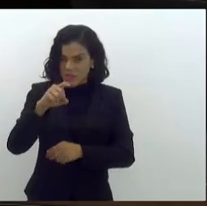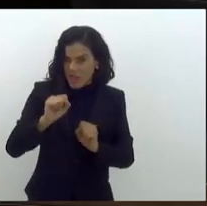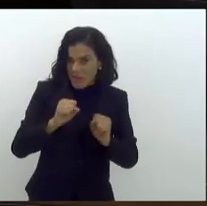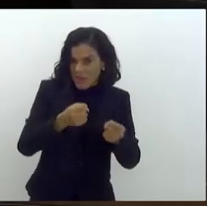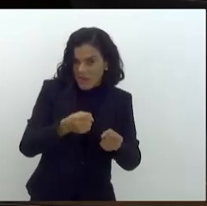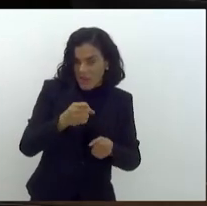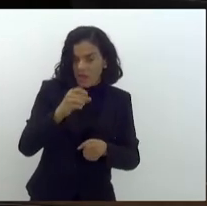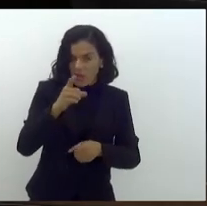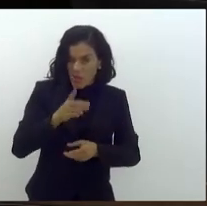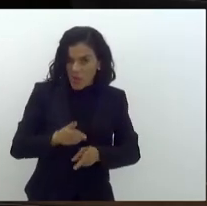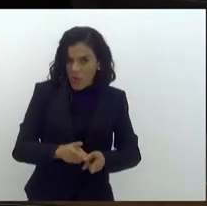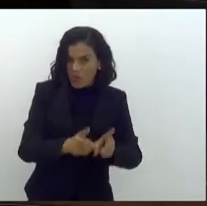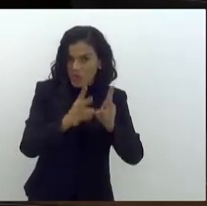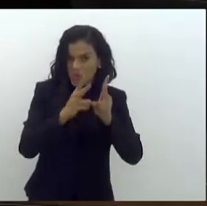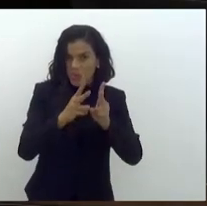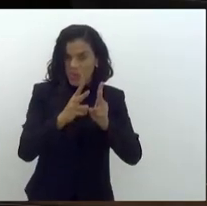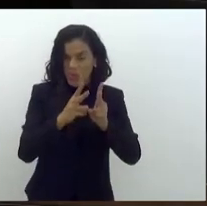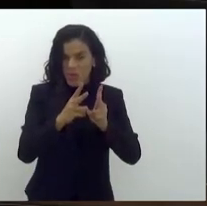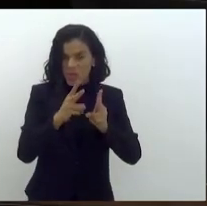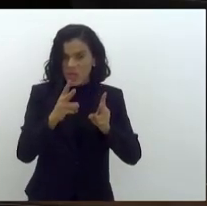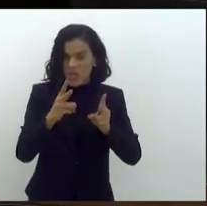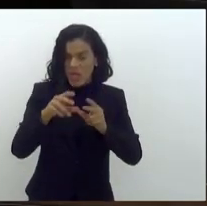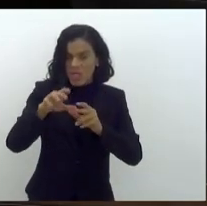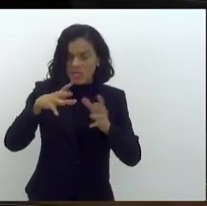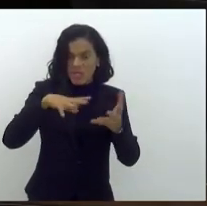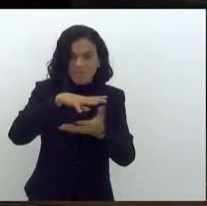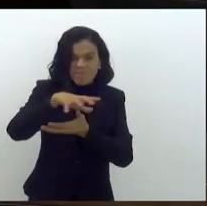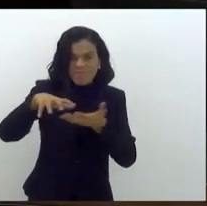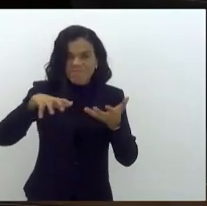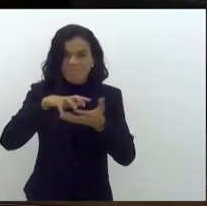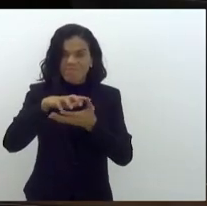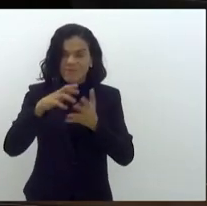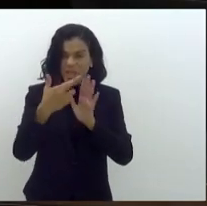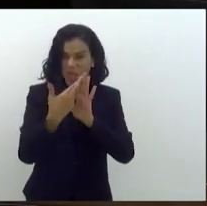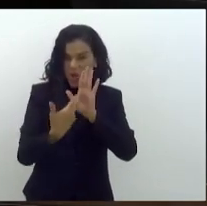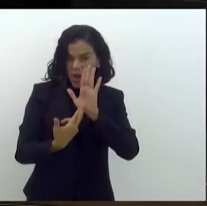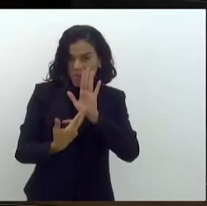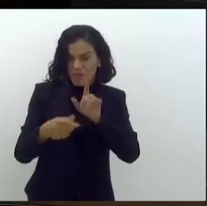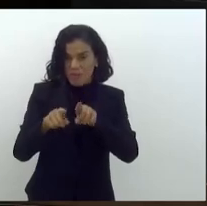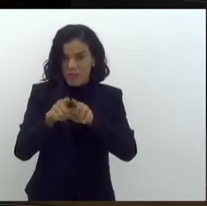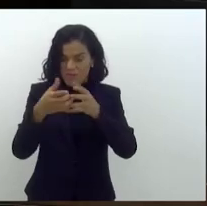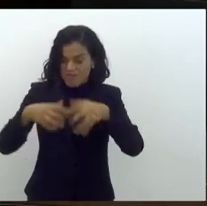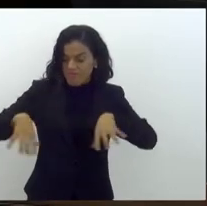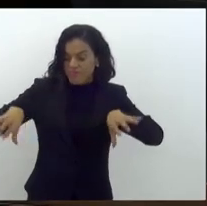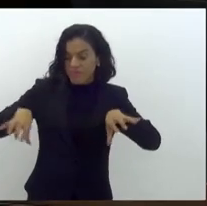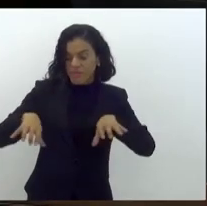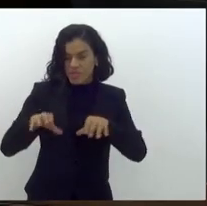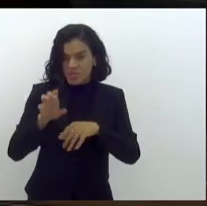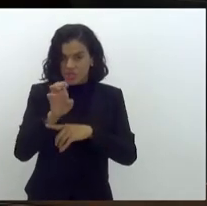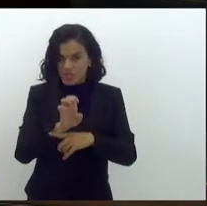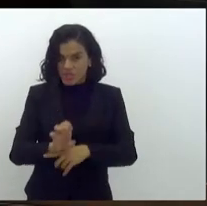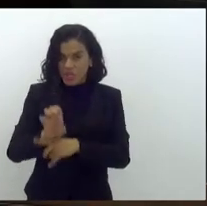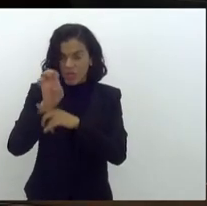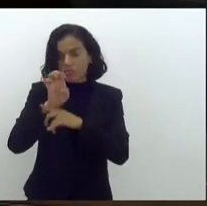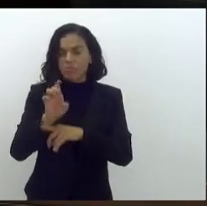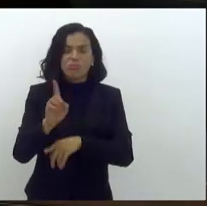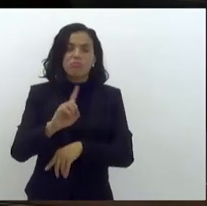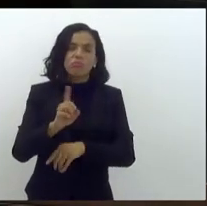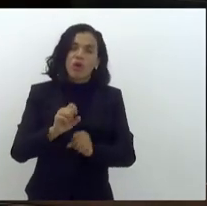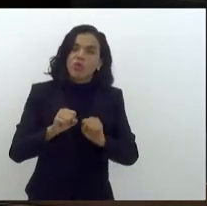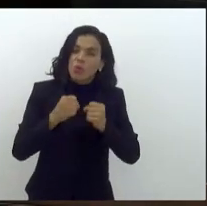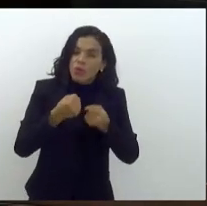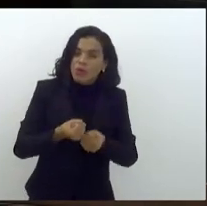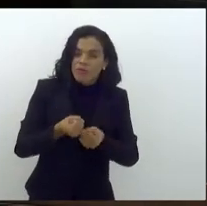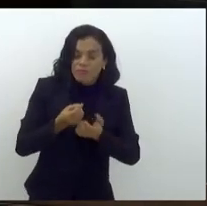defendendo que continue essa profusão de regulamentos e de diferenças entre os Estados não tô defendendo que